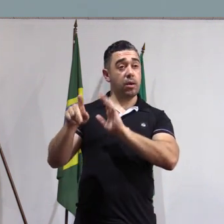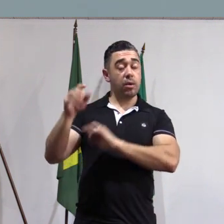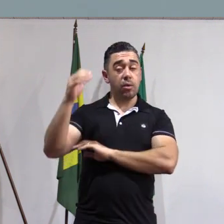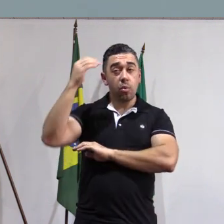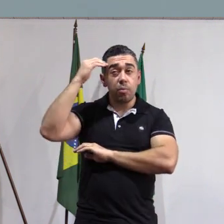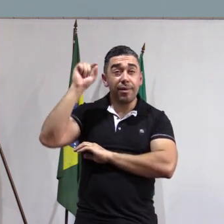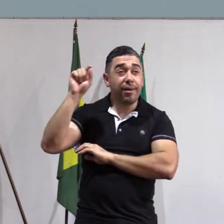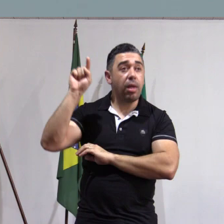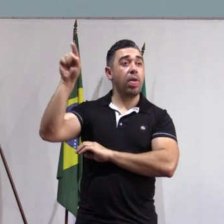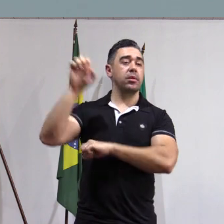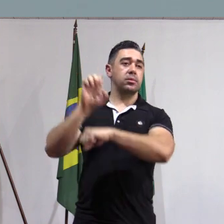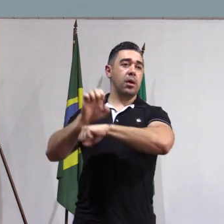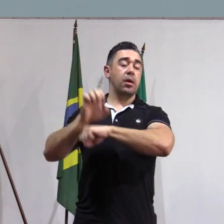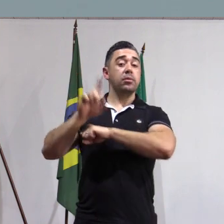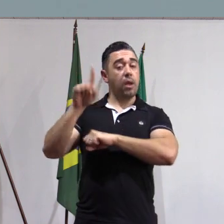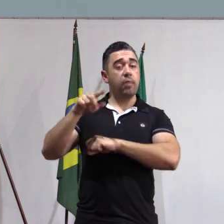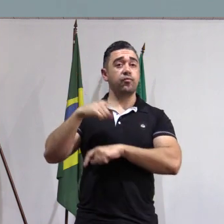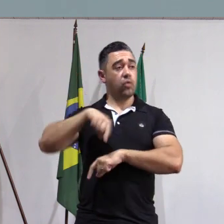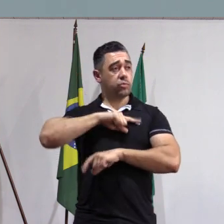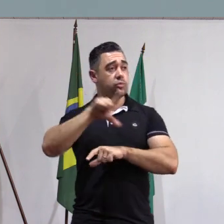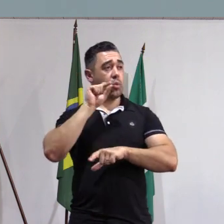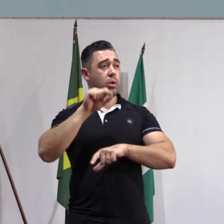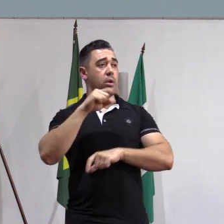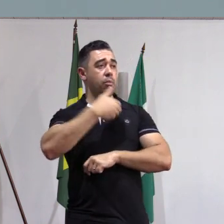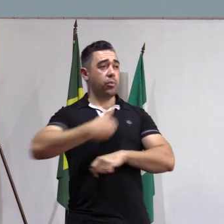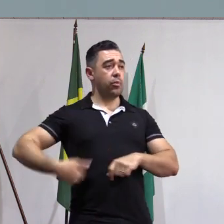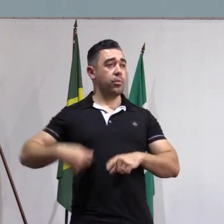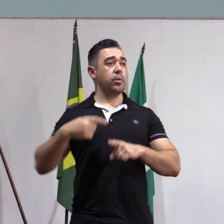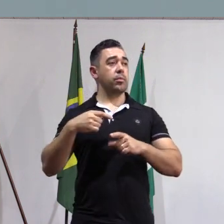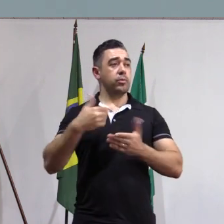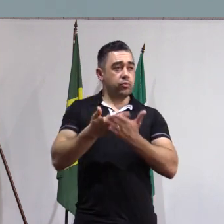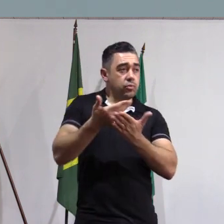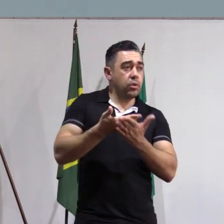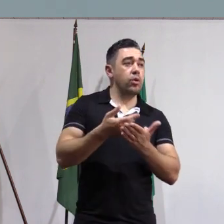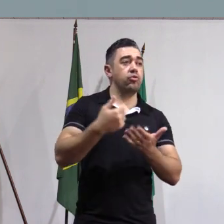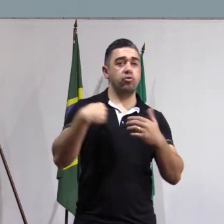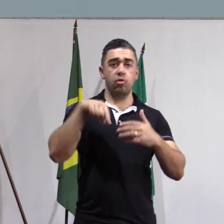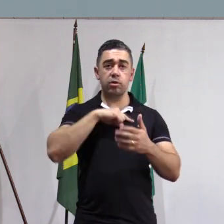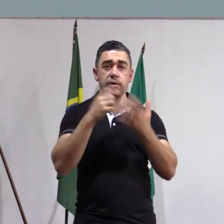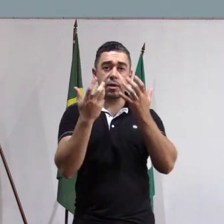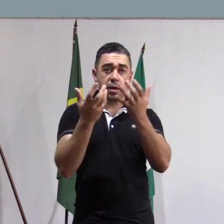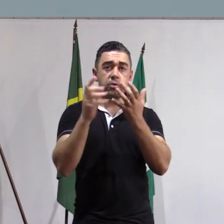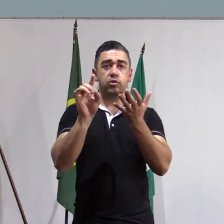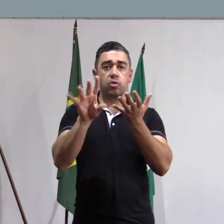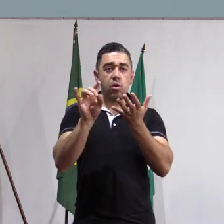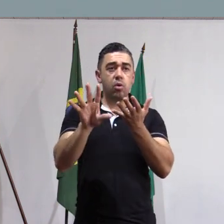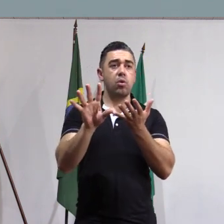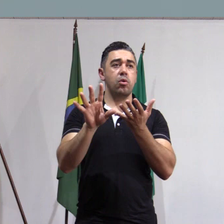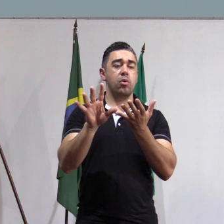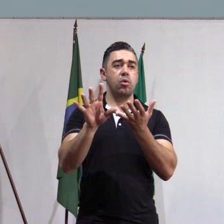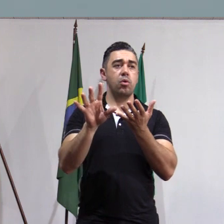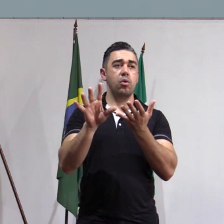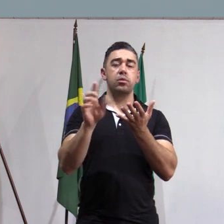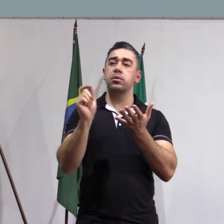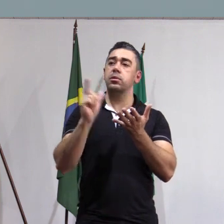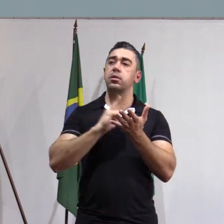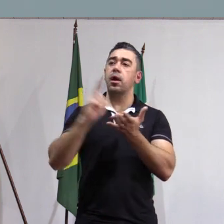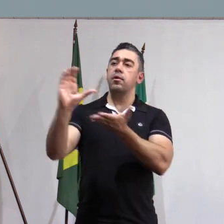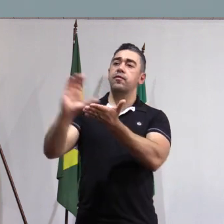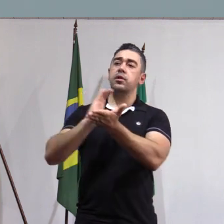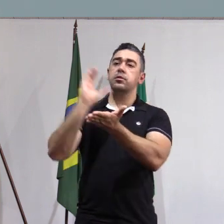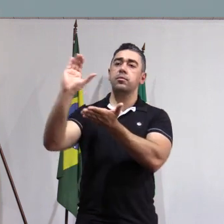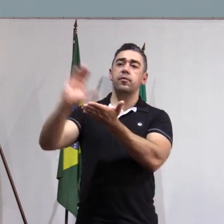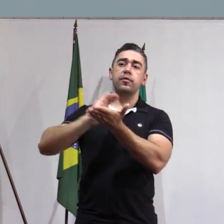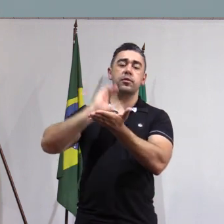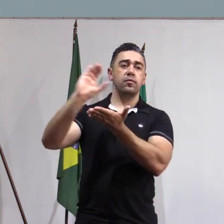à toa que escolhemos a universidade pública para estudar. Se quiséssemos apenas e tão somente ser financiados por